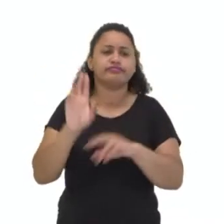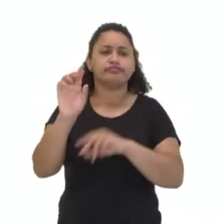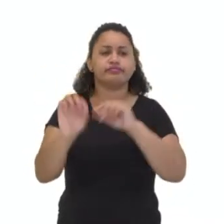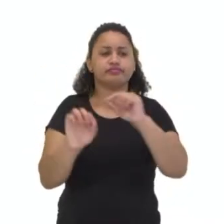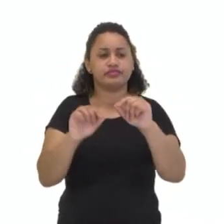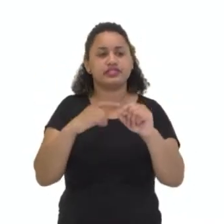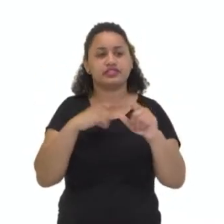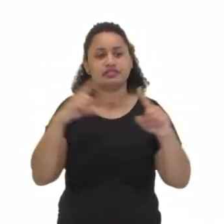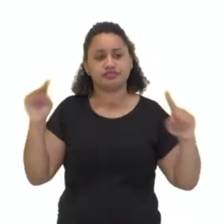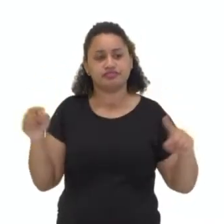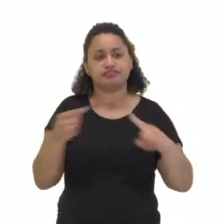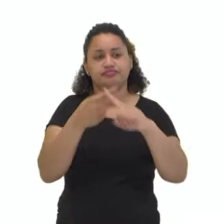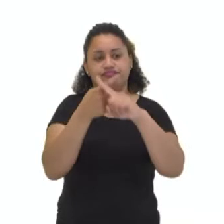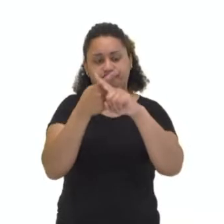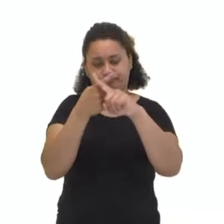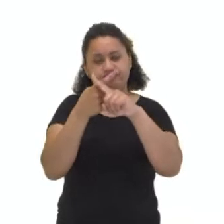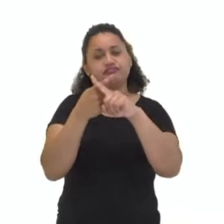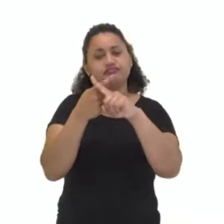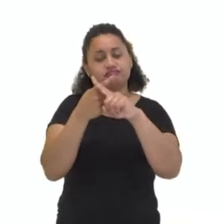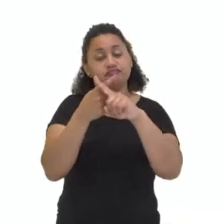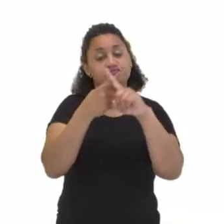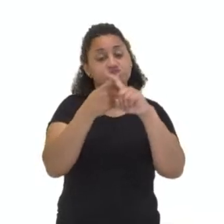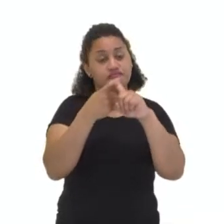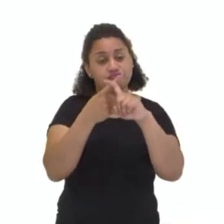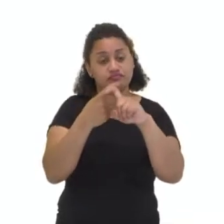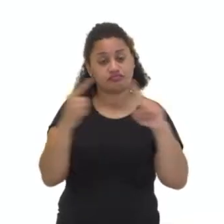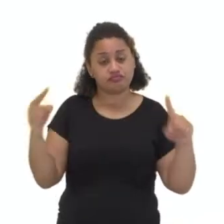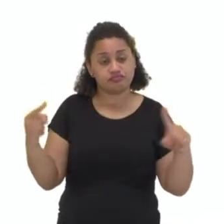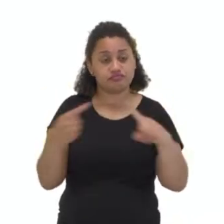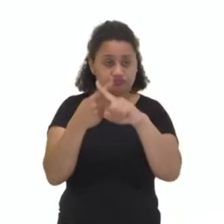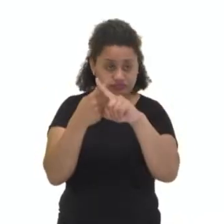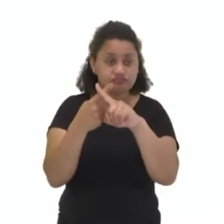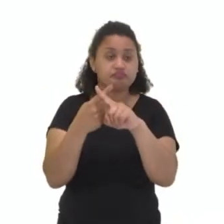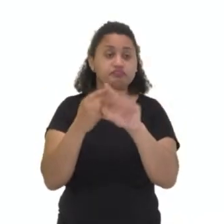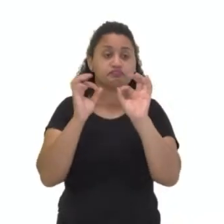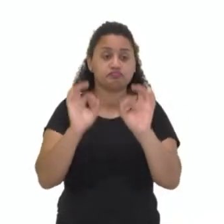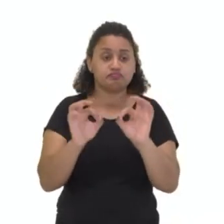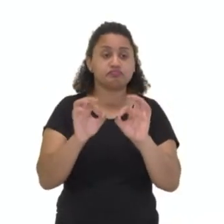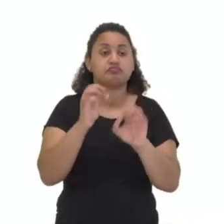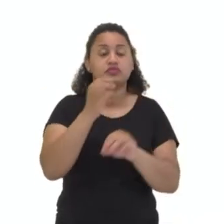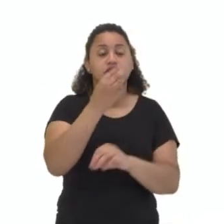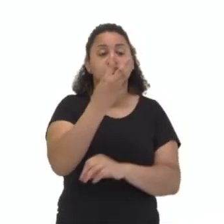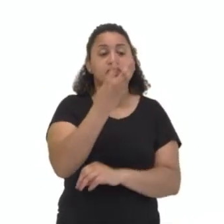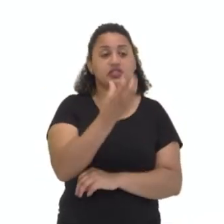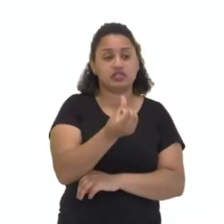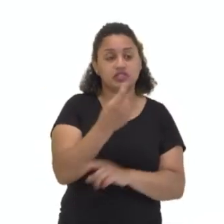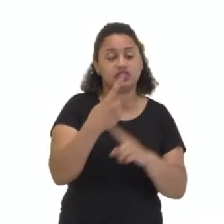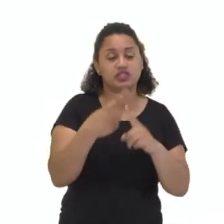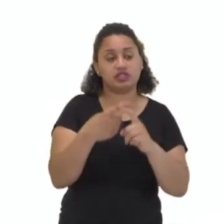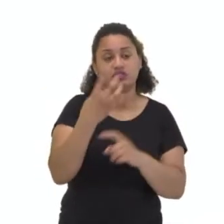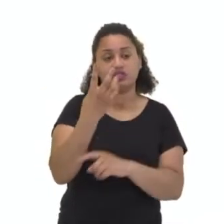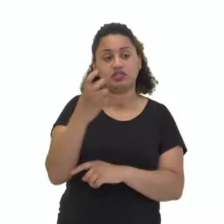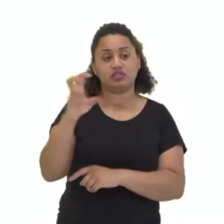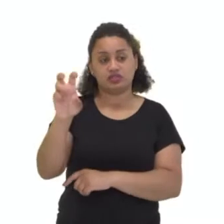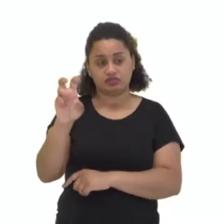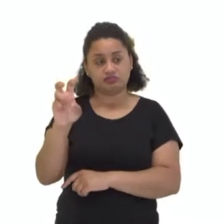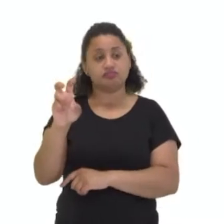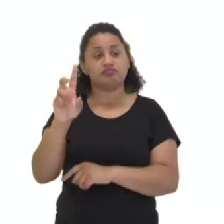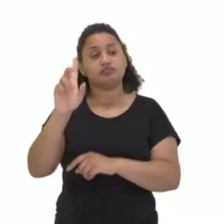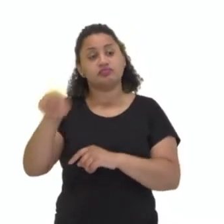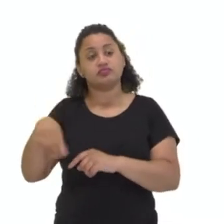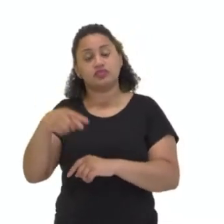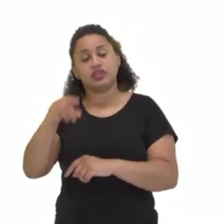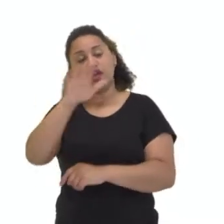de 3, eu multiplico cruzado. Então, 36 vezes 45